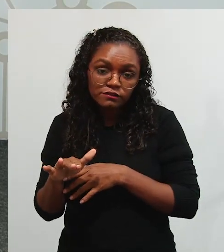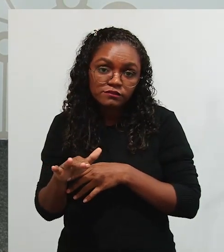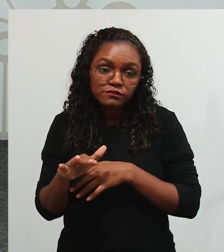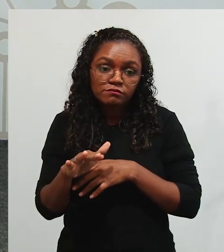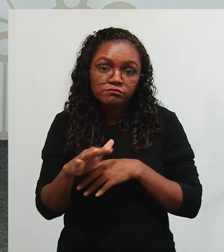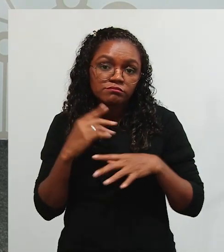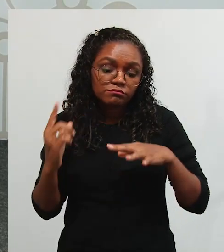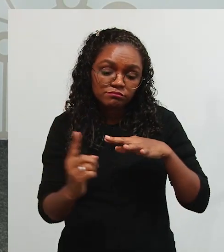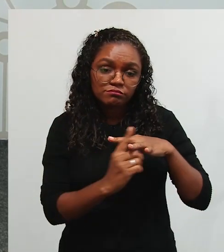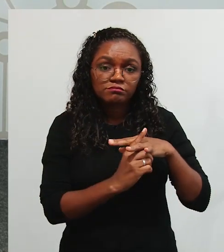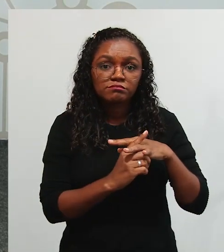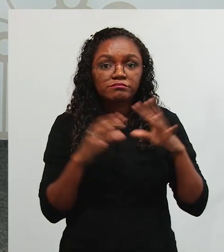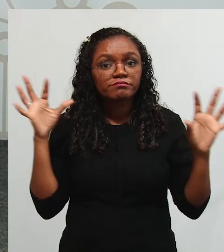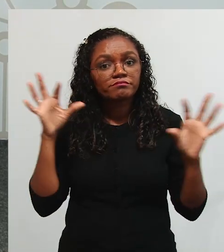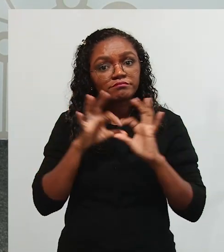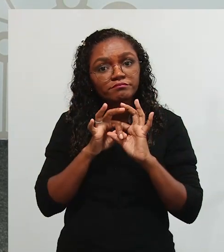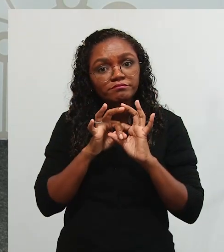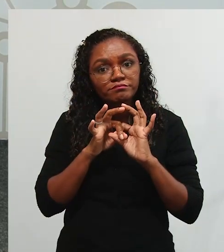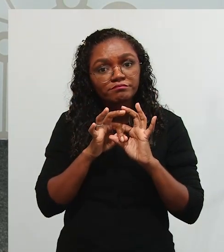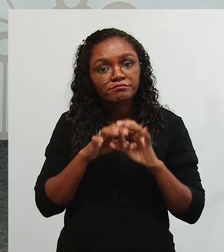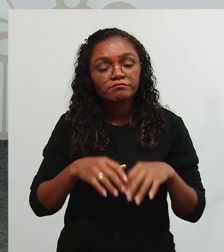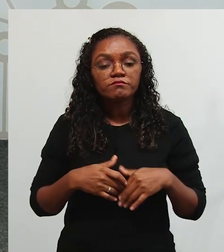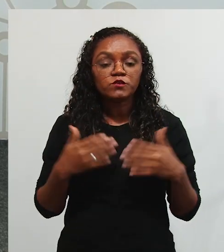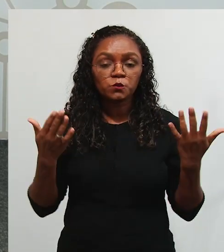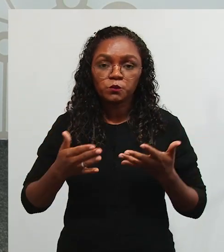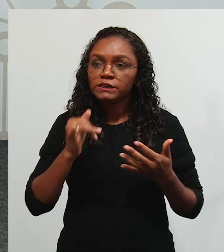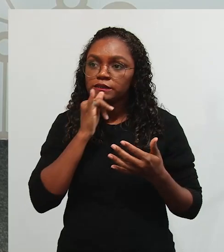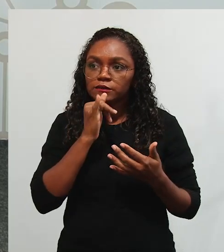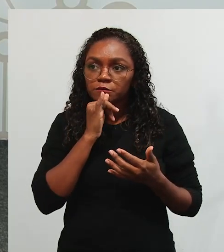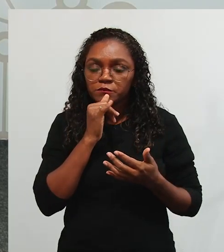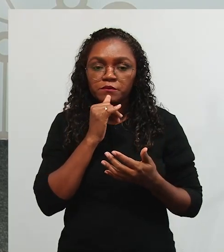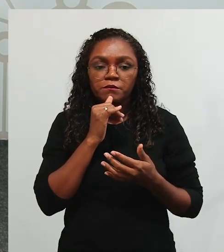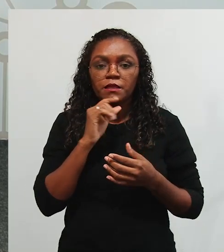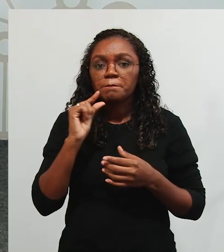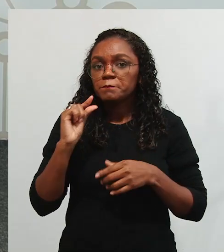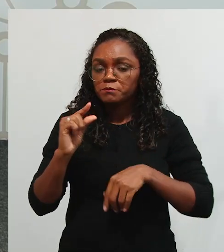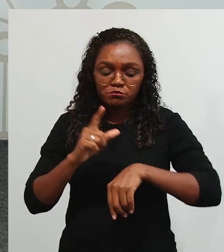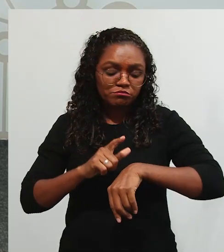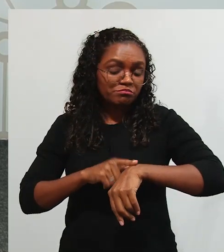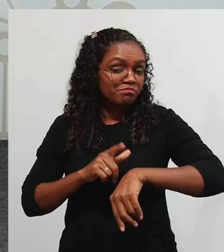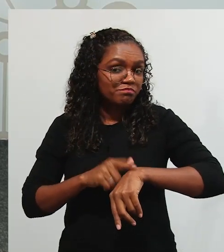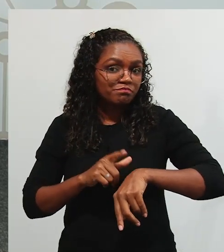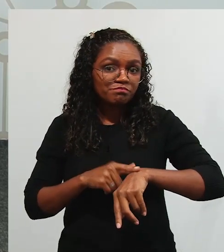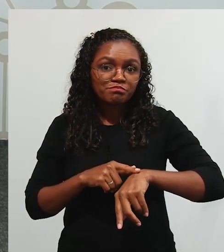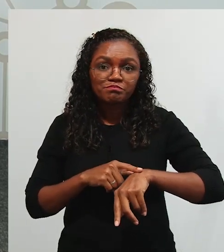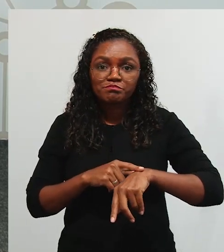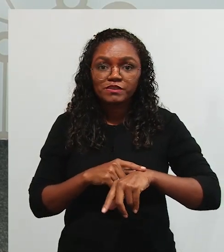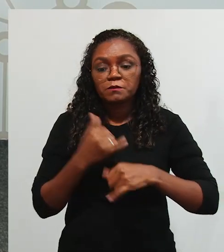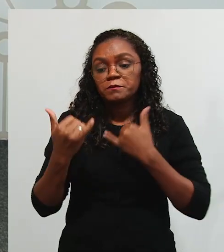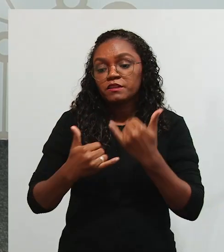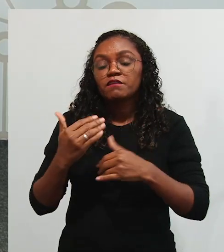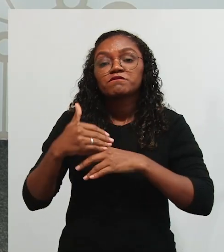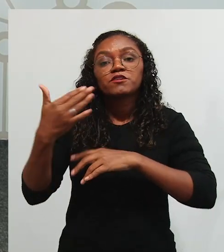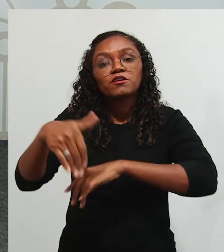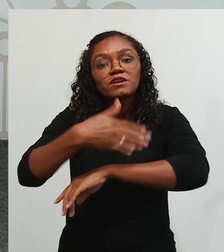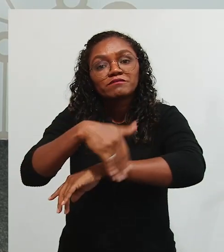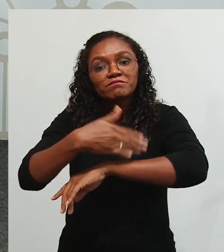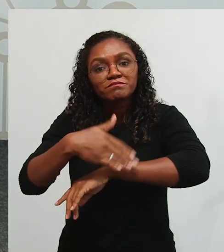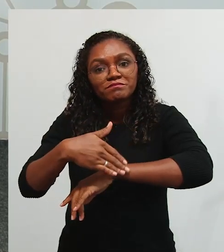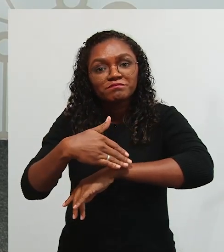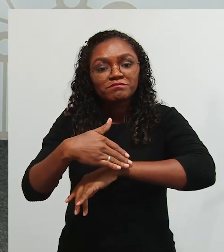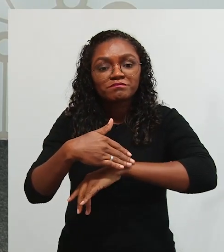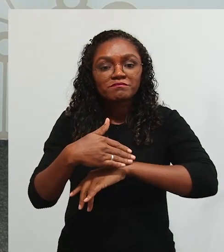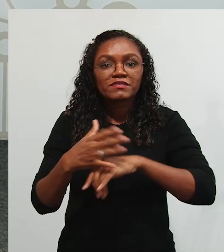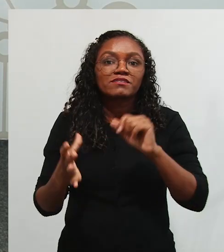contexto. Então, hoje, ela tem muito pouco tempo para, às vezes, essa brincadeira na rua, a questão